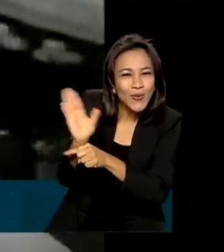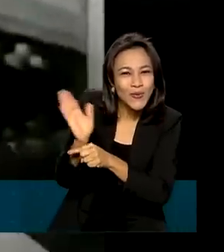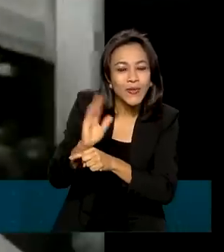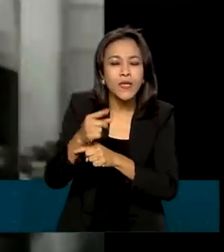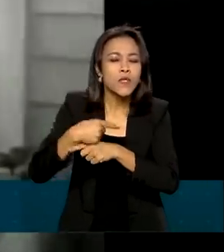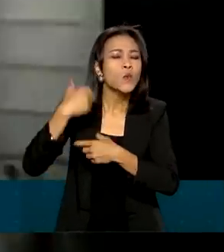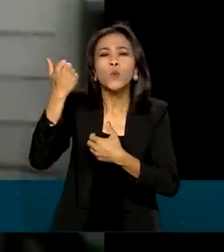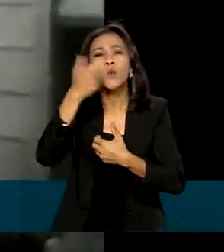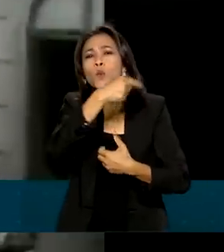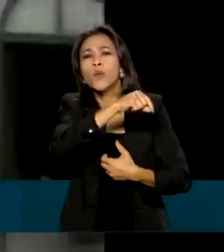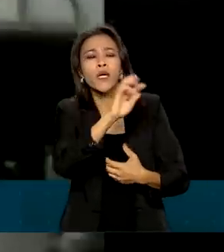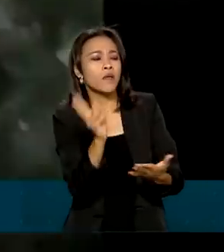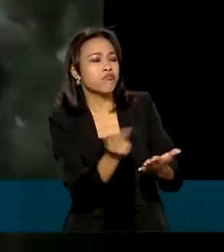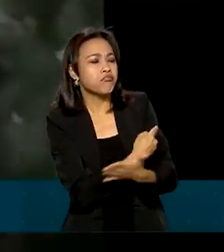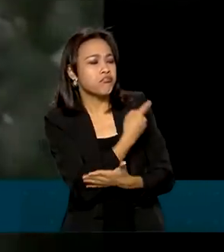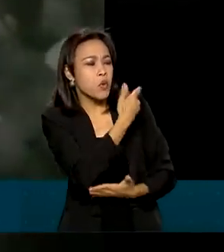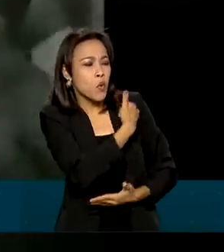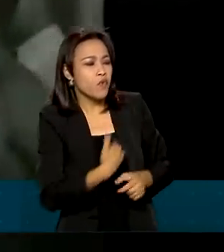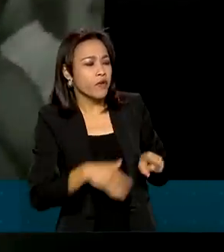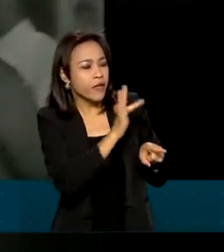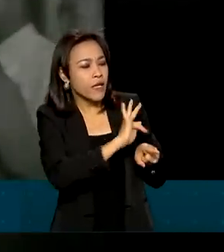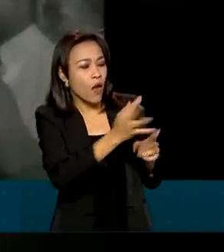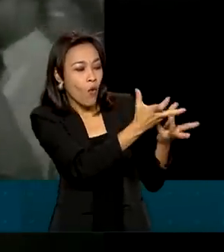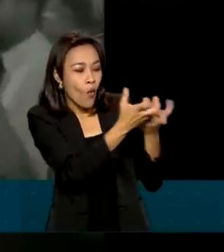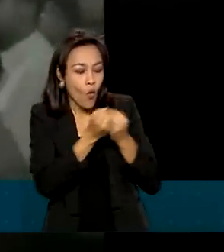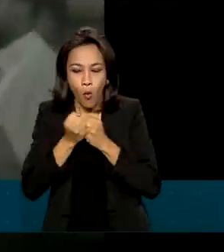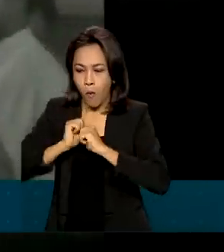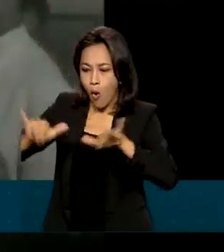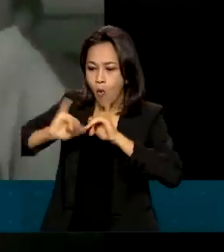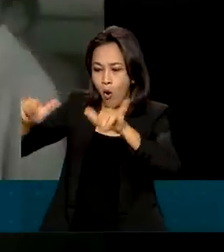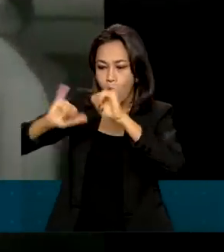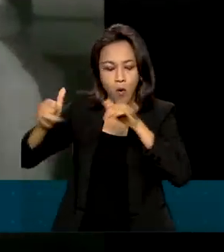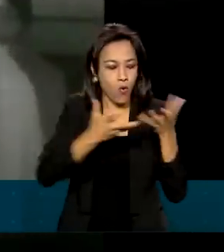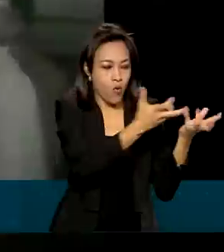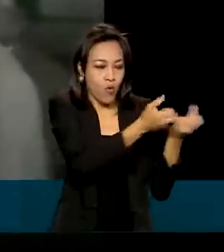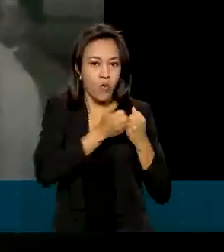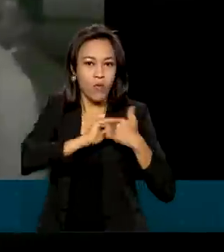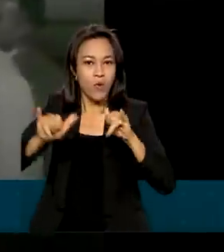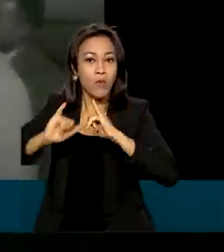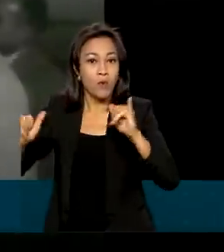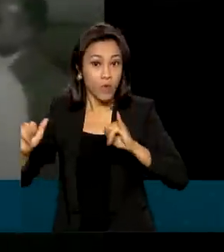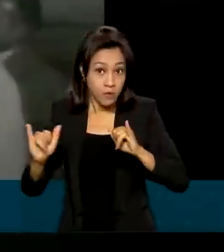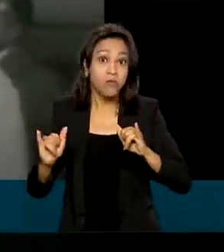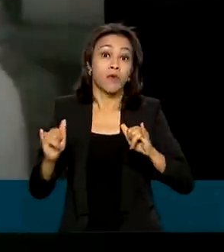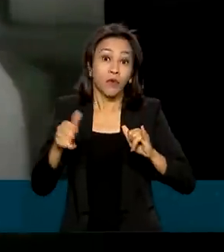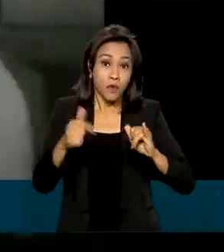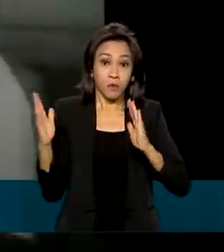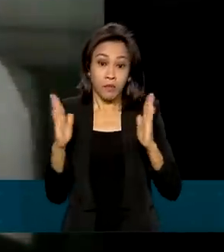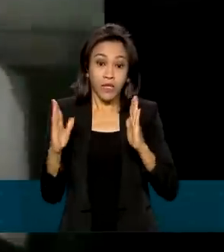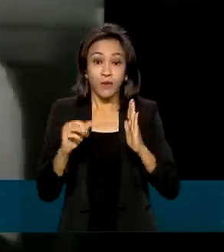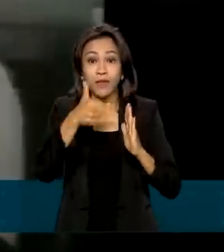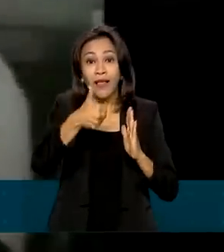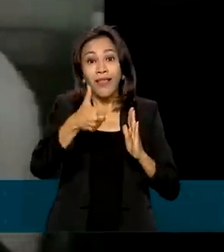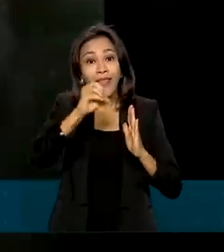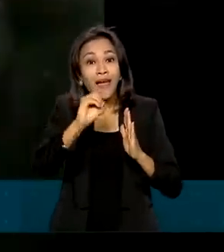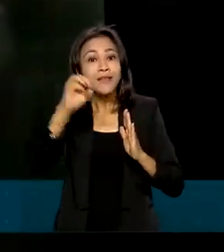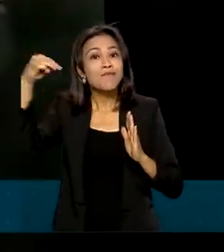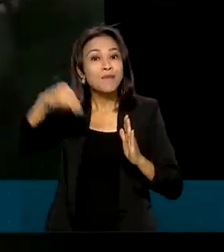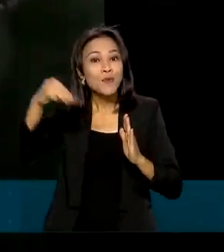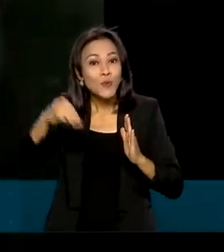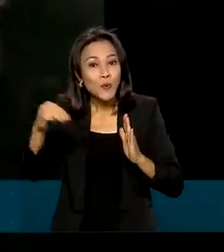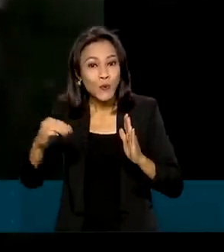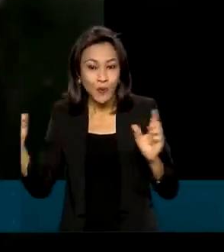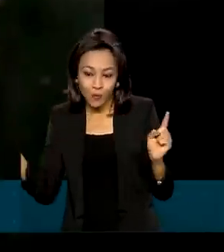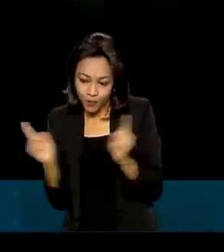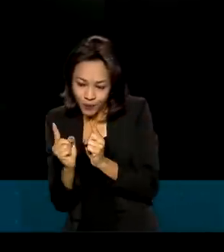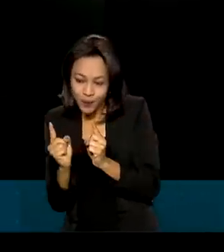os atos do governo federal e as notícias de interesse público. Com duração de 10 minutos, o material